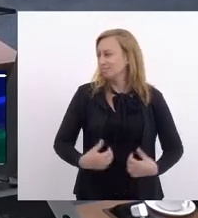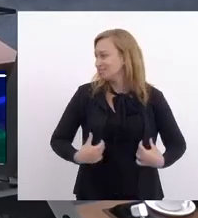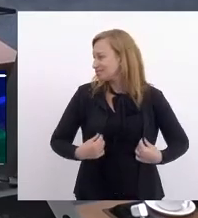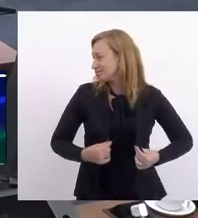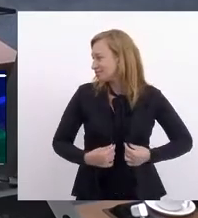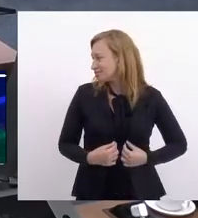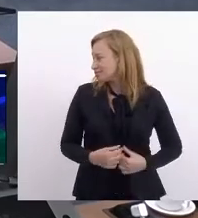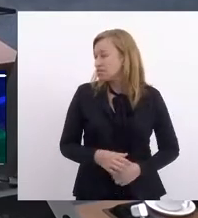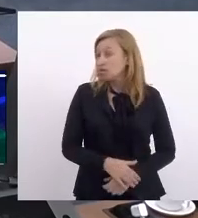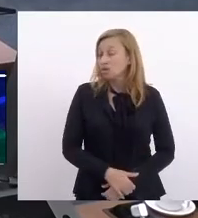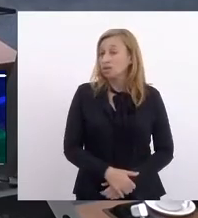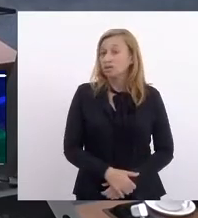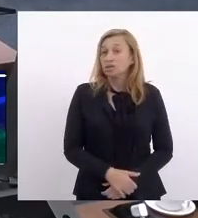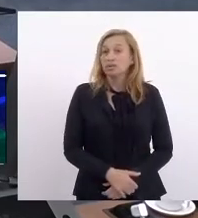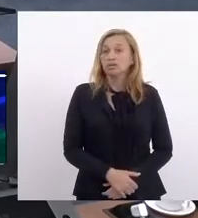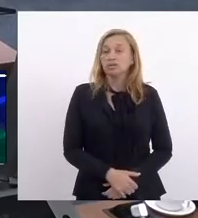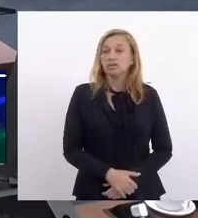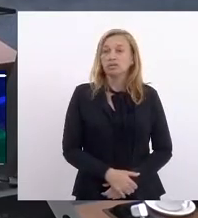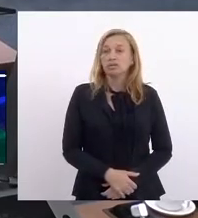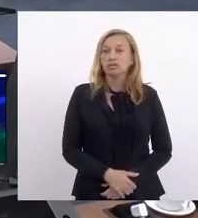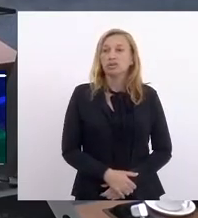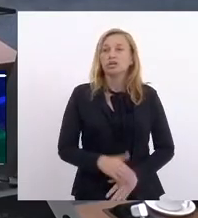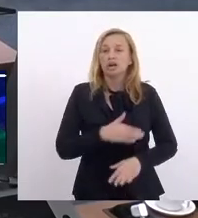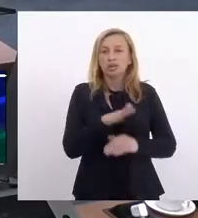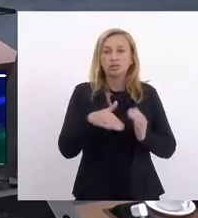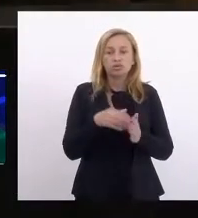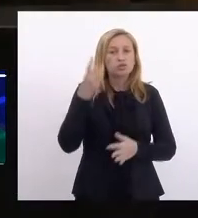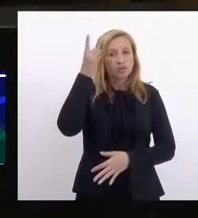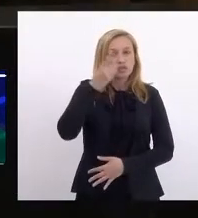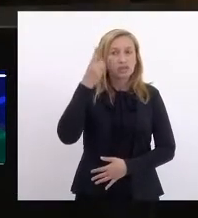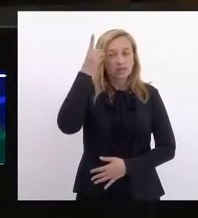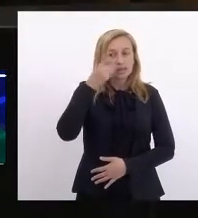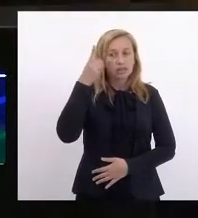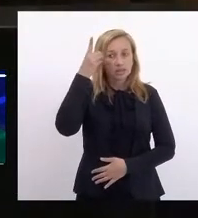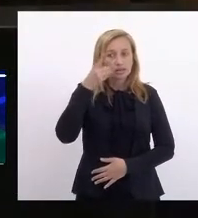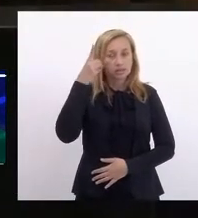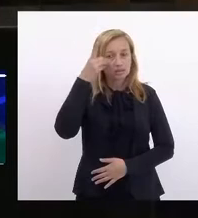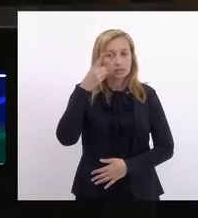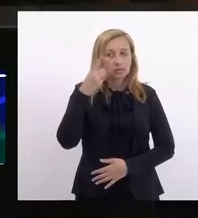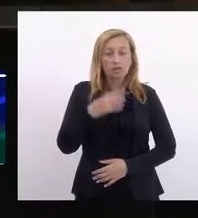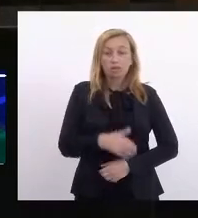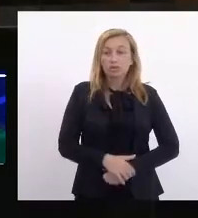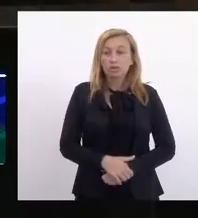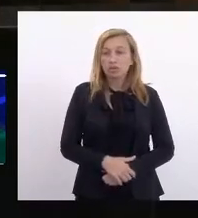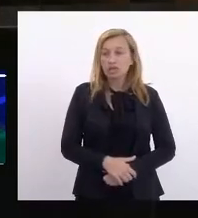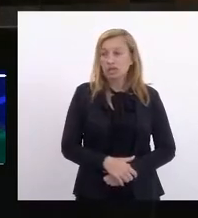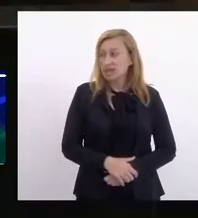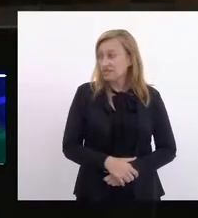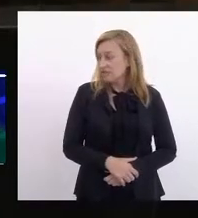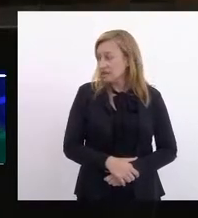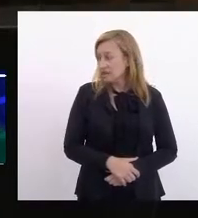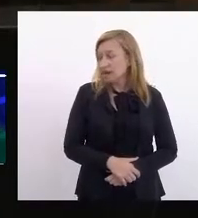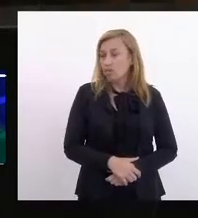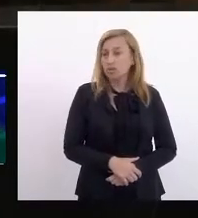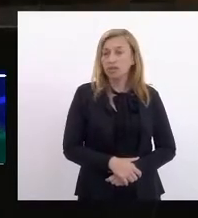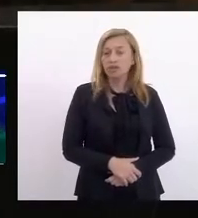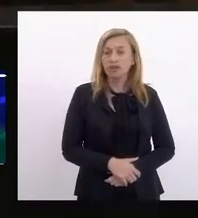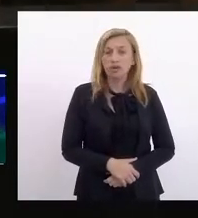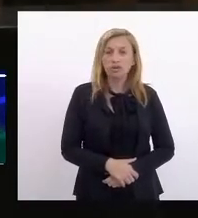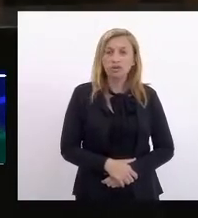Senhora presidenta, senhoras deputadas, senhores deputados, viemos aqui discutir o projeto de